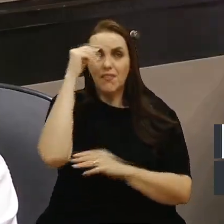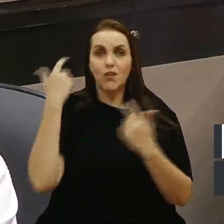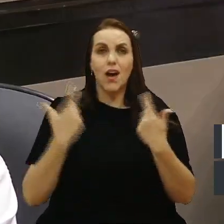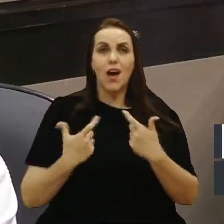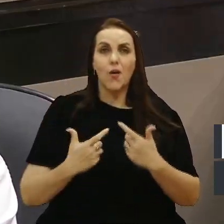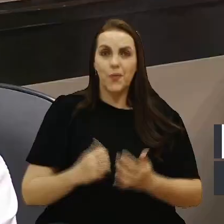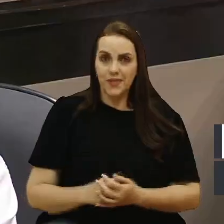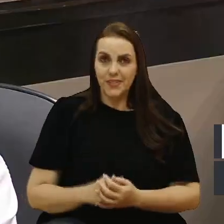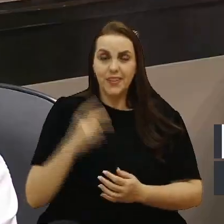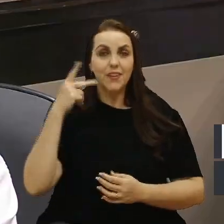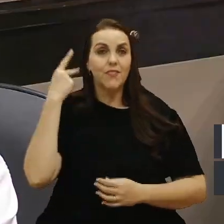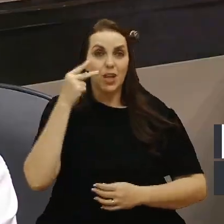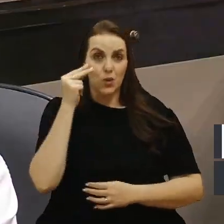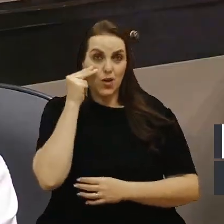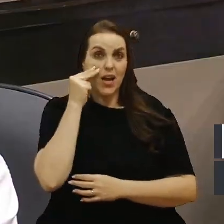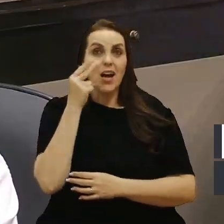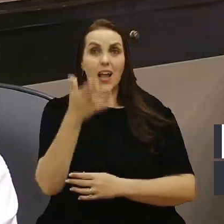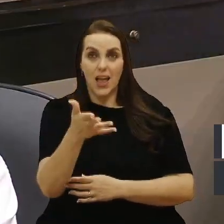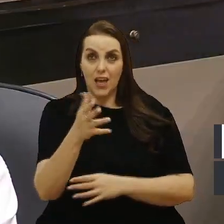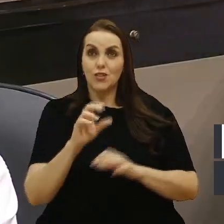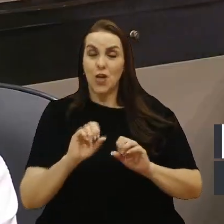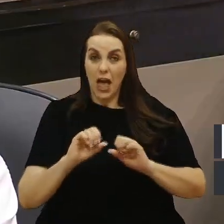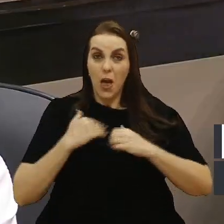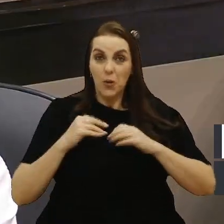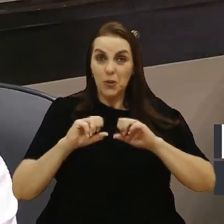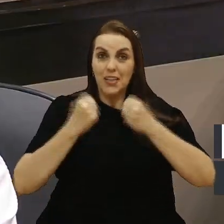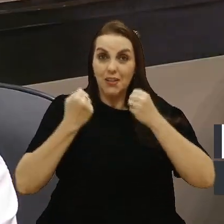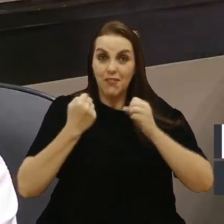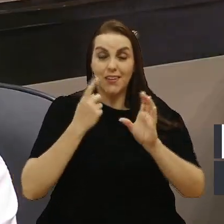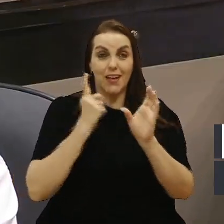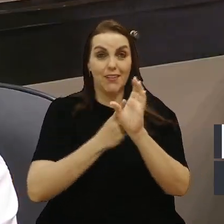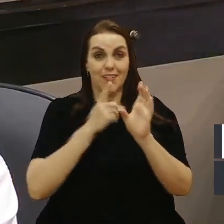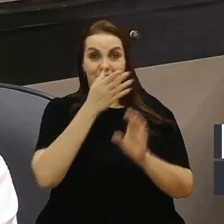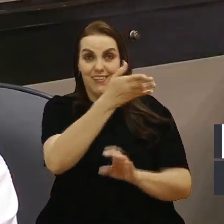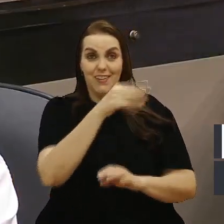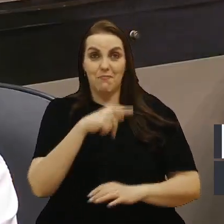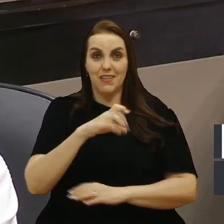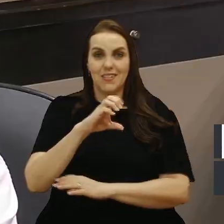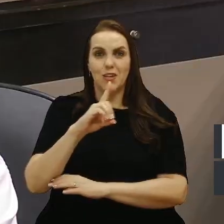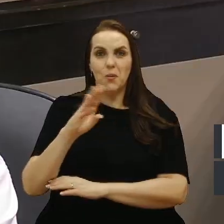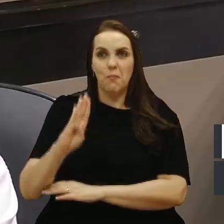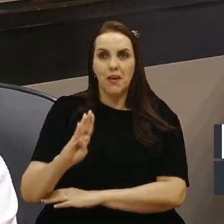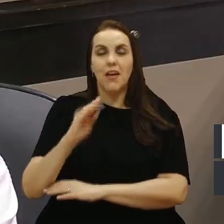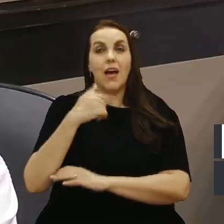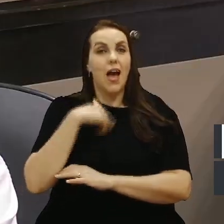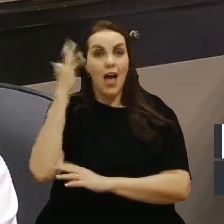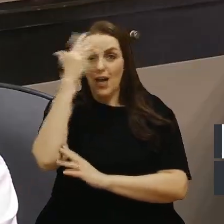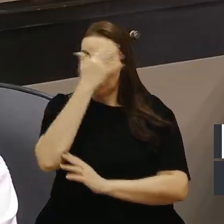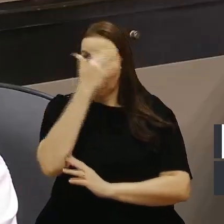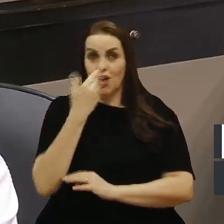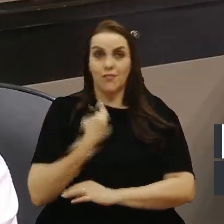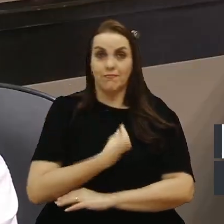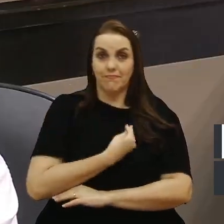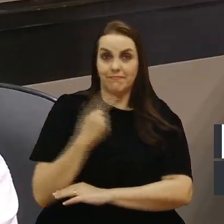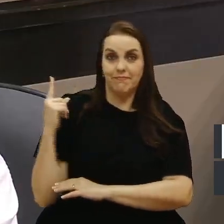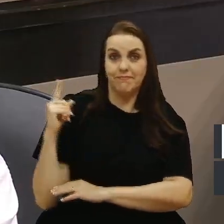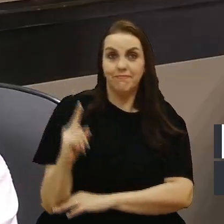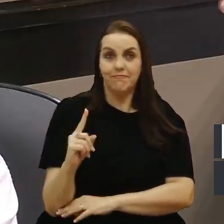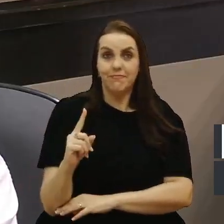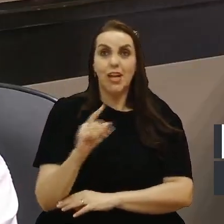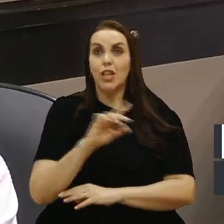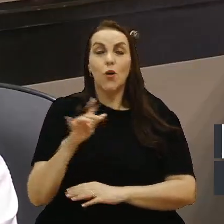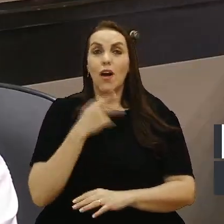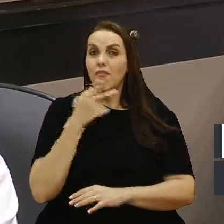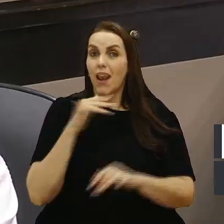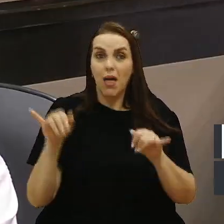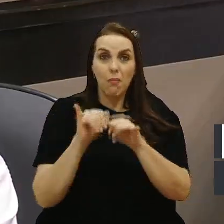o vereador Cláudio aqui, eu defendendo um membro do PCdoB, quando eu acho que ele fala que o Adiló não aparece, não é falar abobrinha